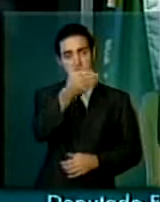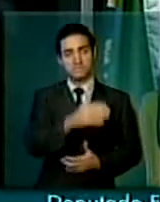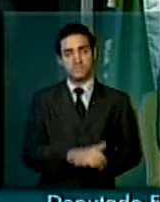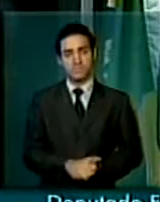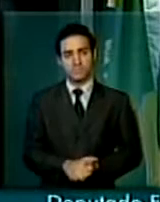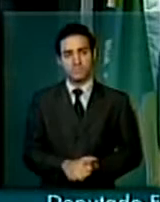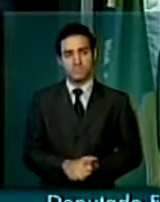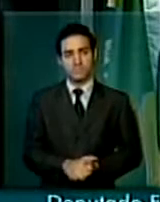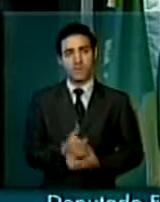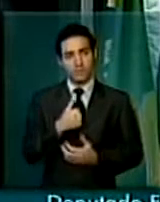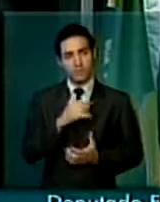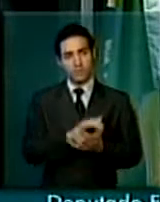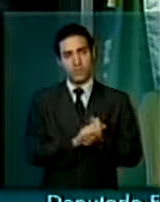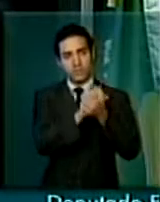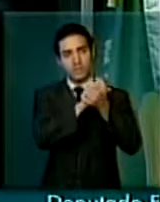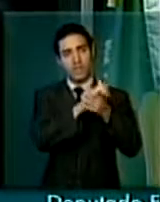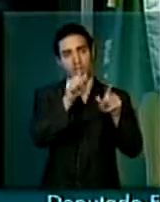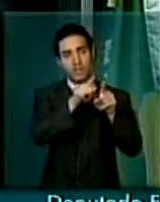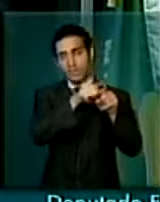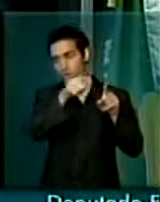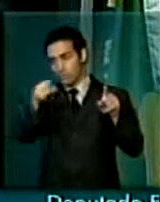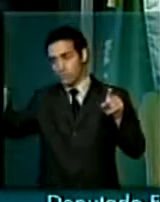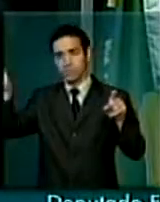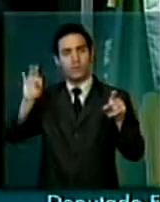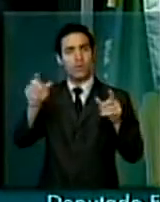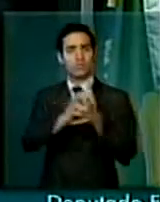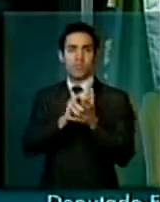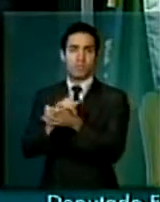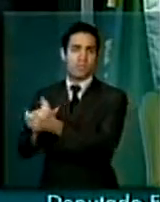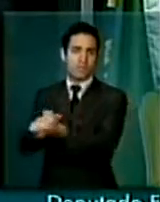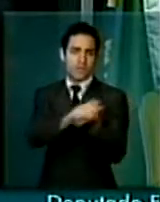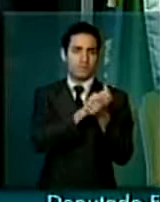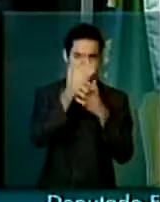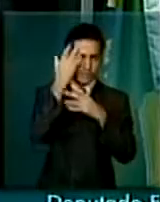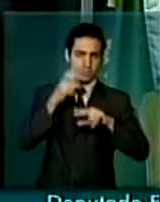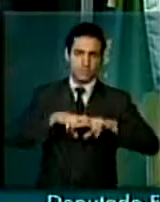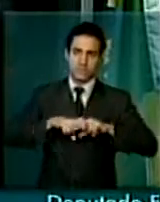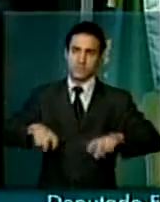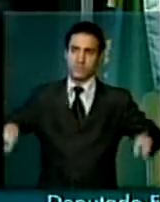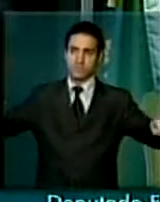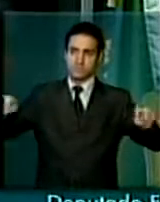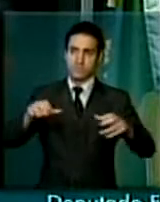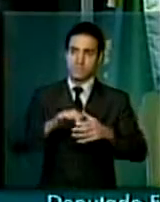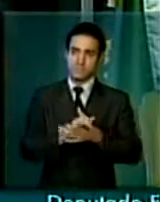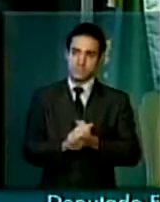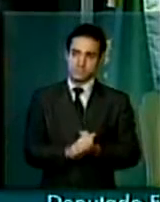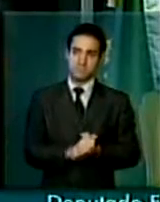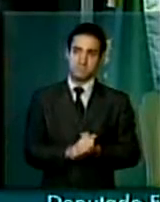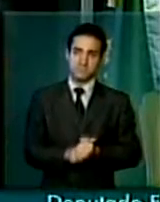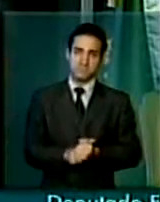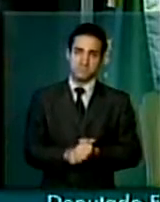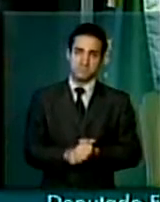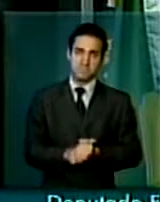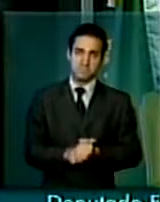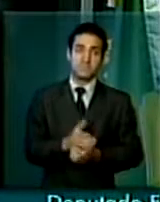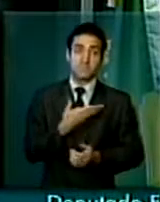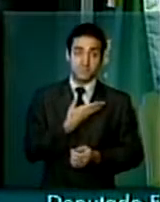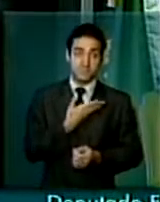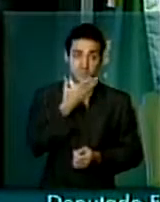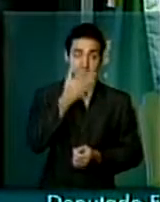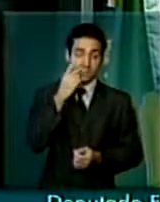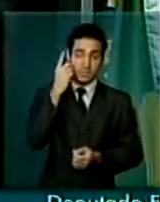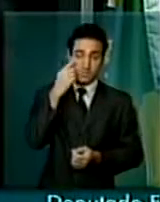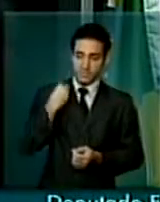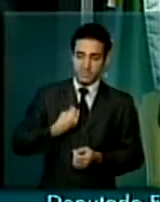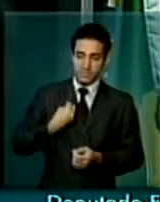ao cumprimentá-lo, estendo os cumprimentos a todos os demais componentes da mesa, nossos colegas